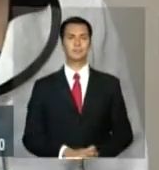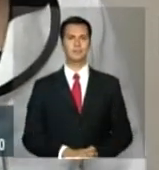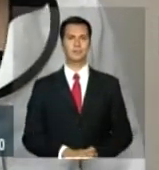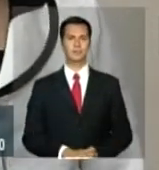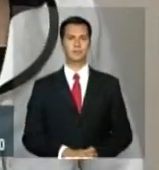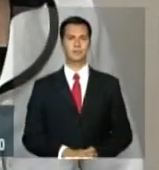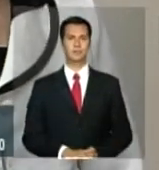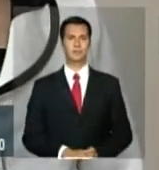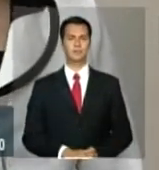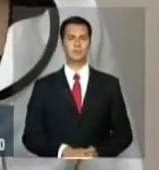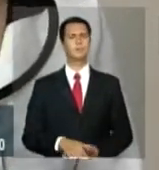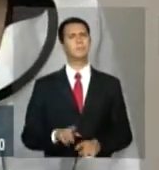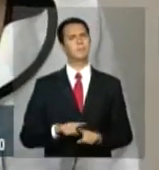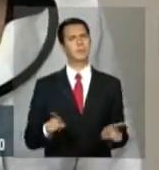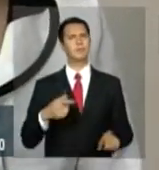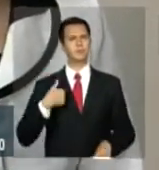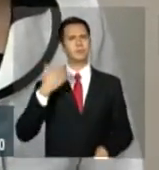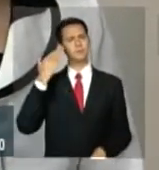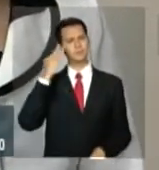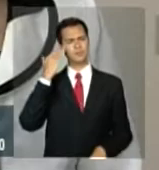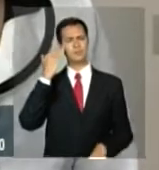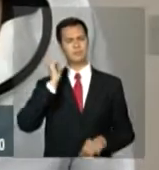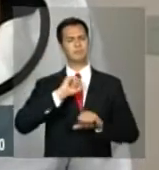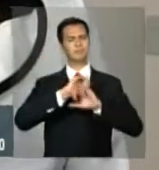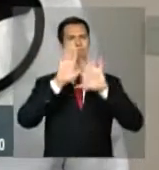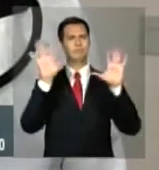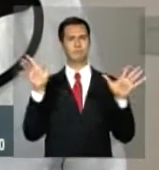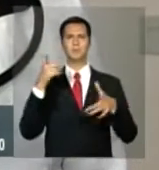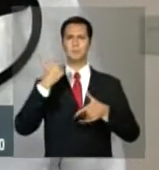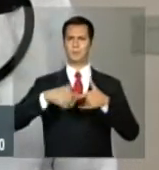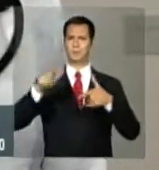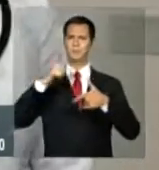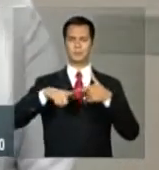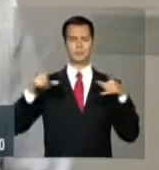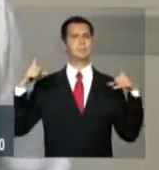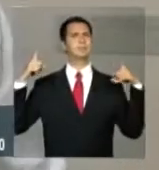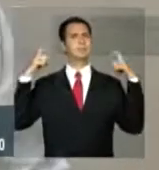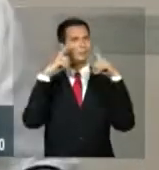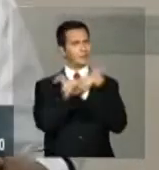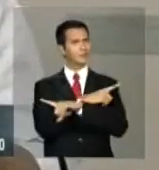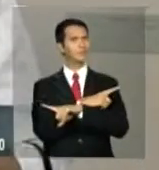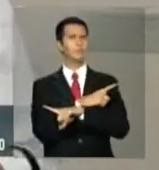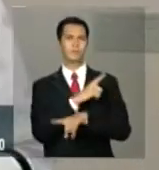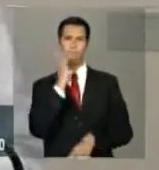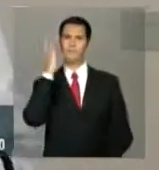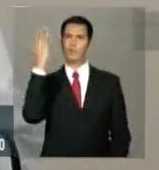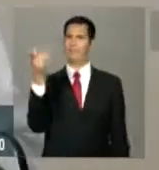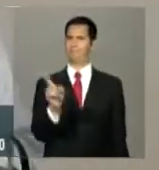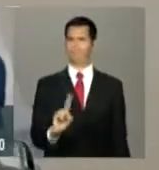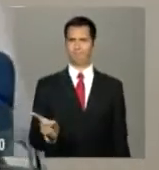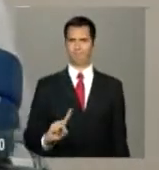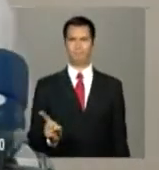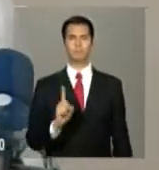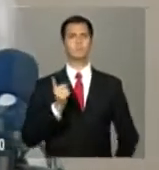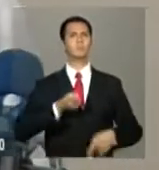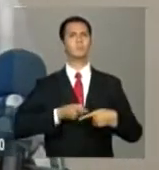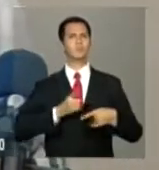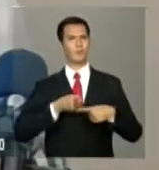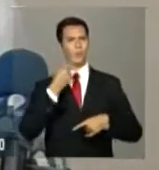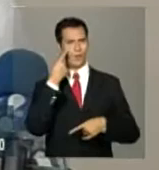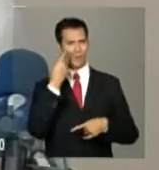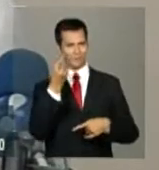eu entendo a complexidade do problema. Não acho que é uma questão fácil. Porque, veja você,